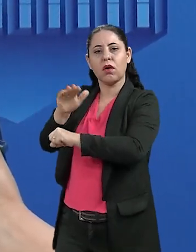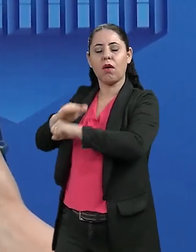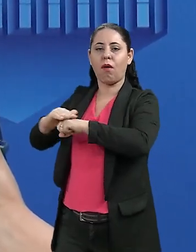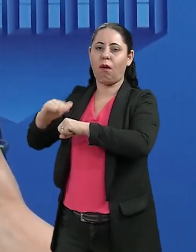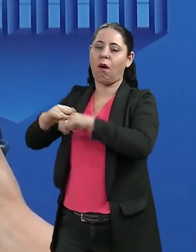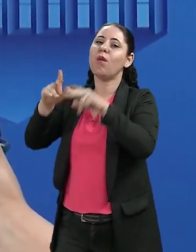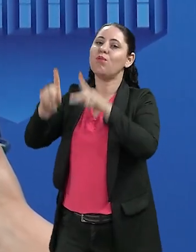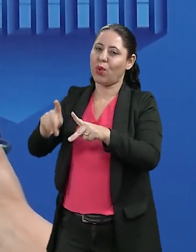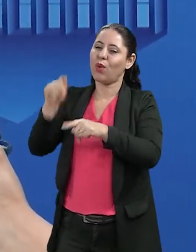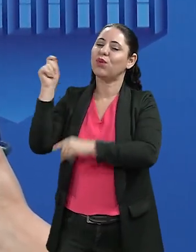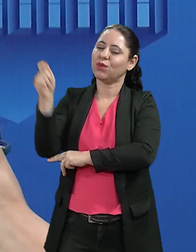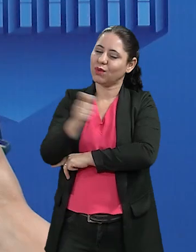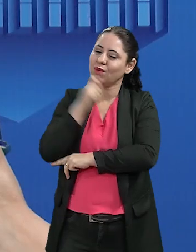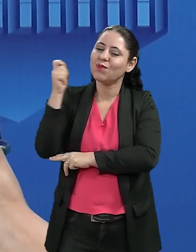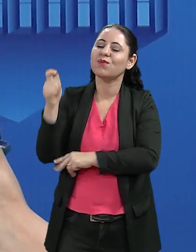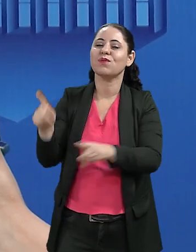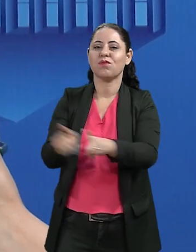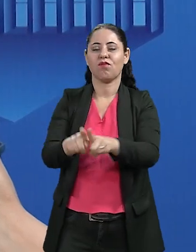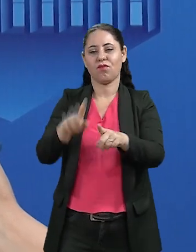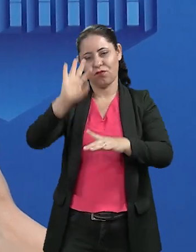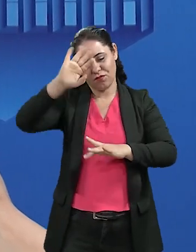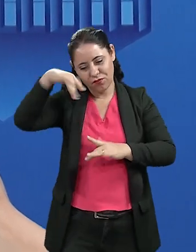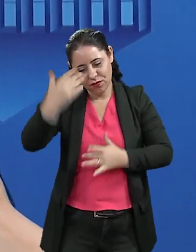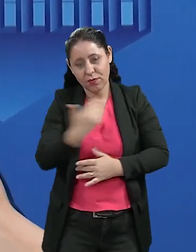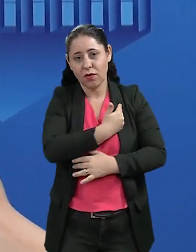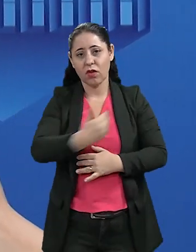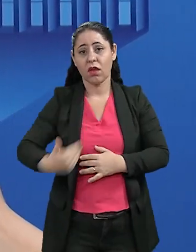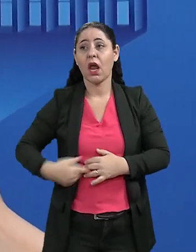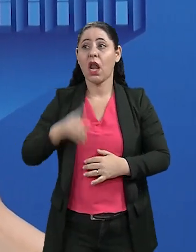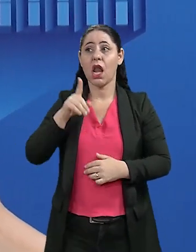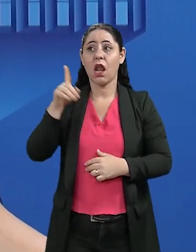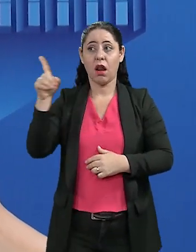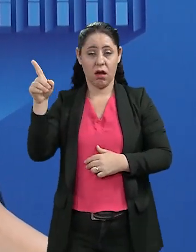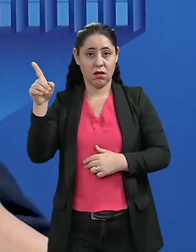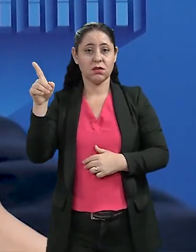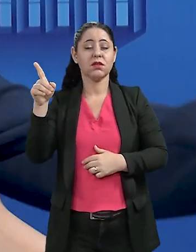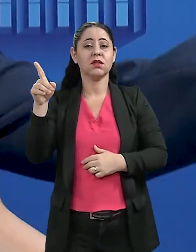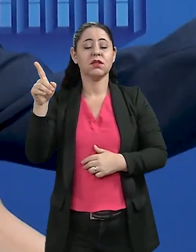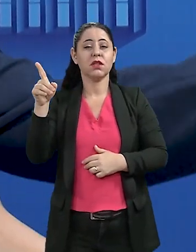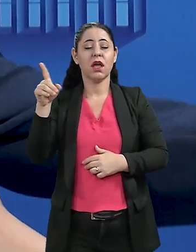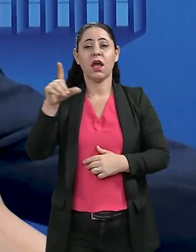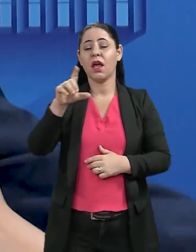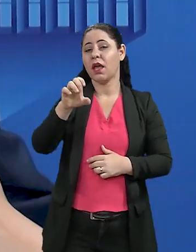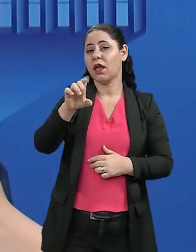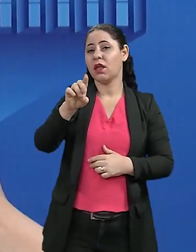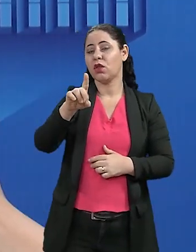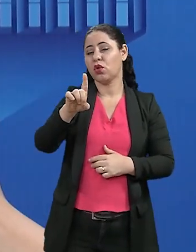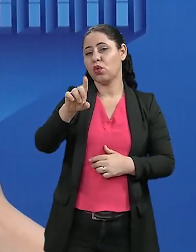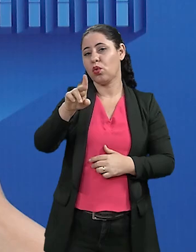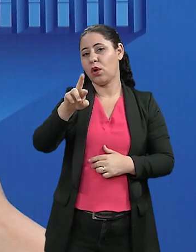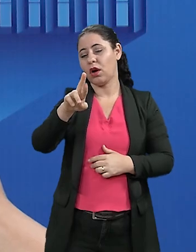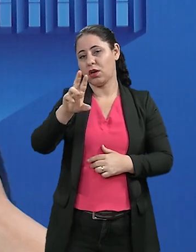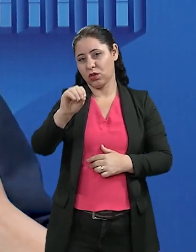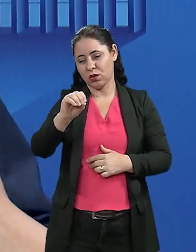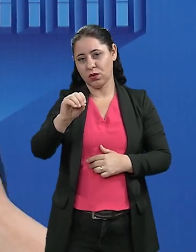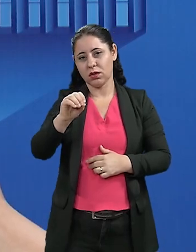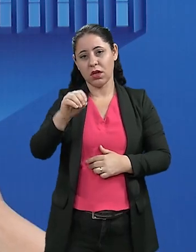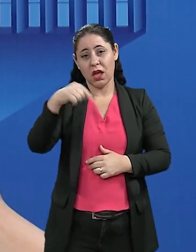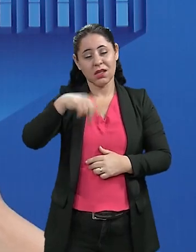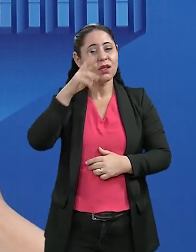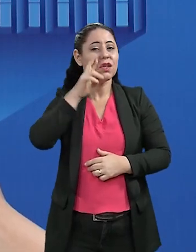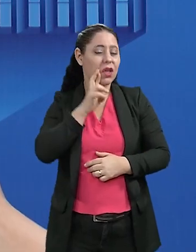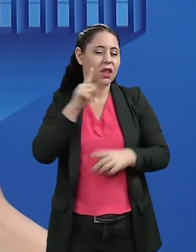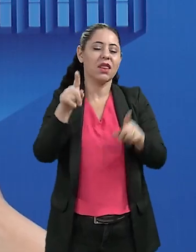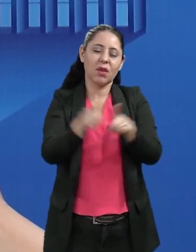muito zelo, muito carinho pela população do Rio Grande do Sul. Foram homenageados pelo governador lá, Eduardo Leite, e aqui